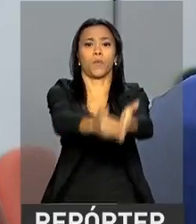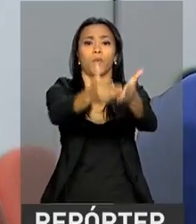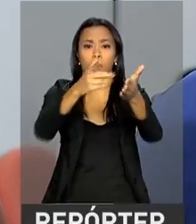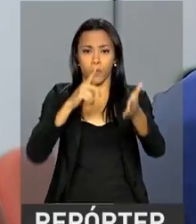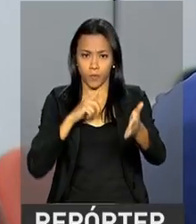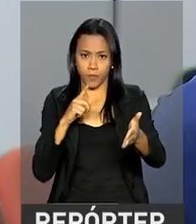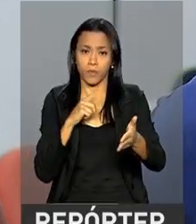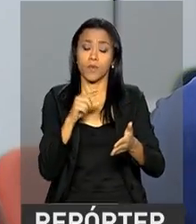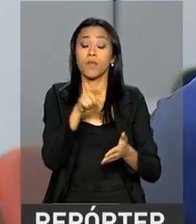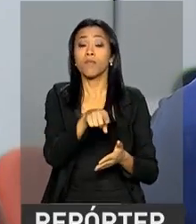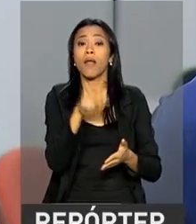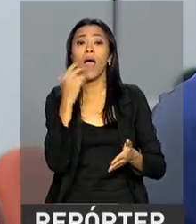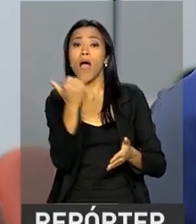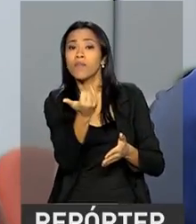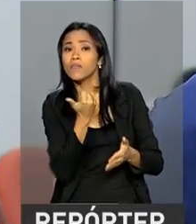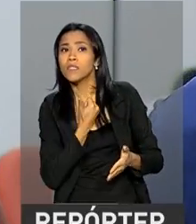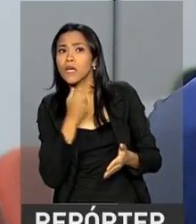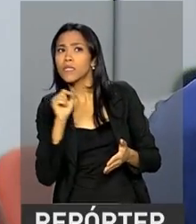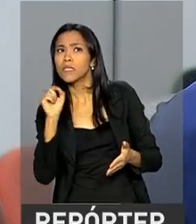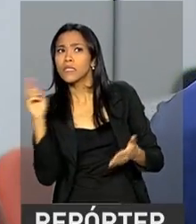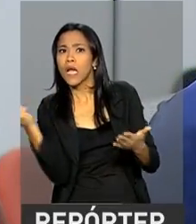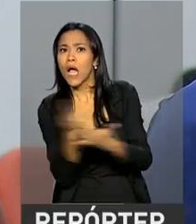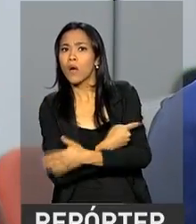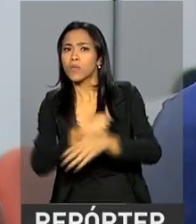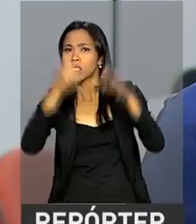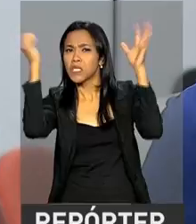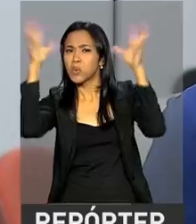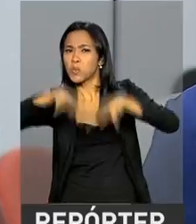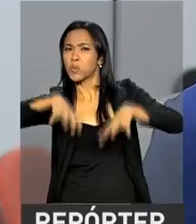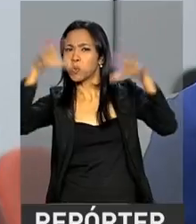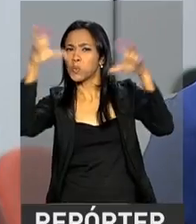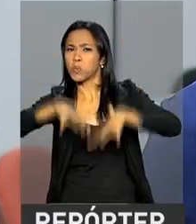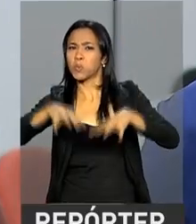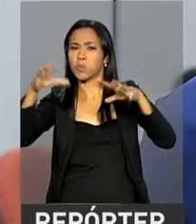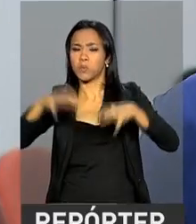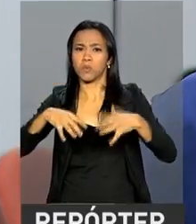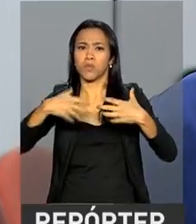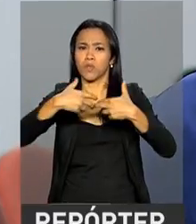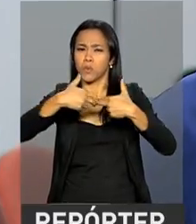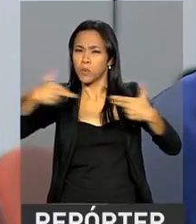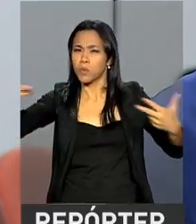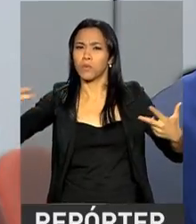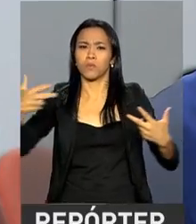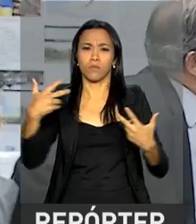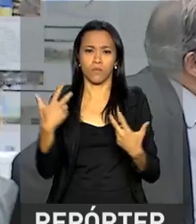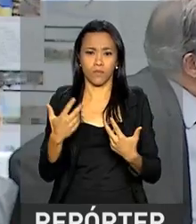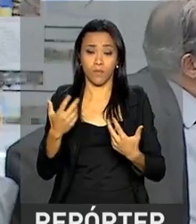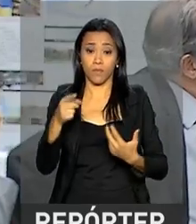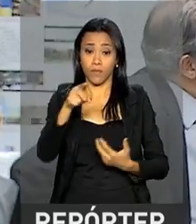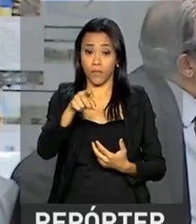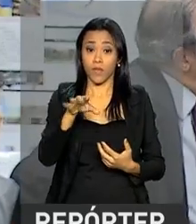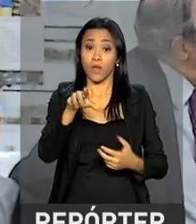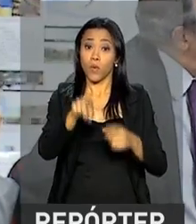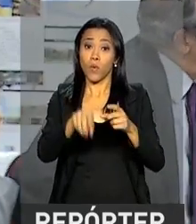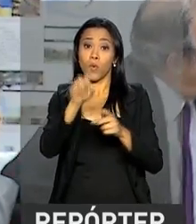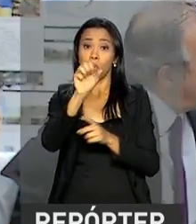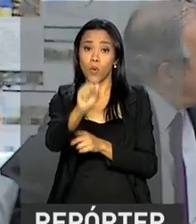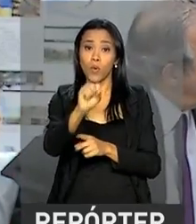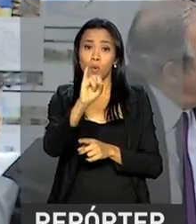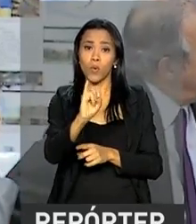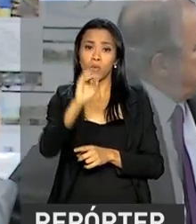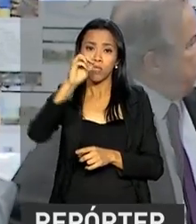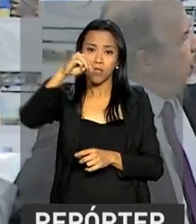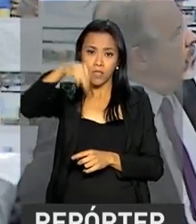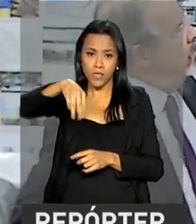sobre possíveis tempestades em áreas de grande movimentação de embarcações o sipam e hidro já está